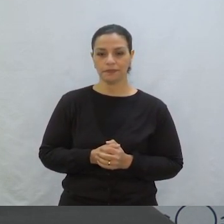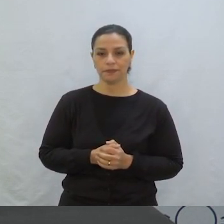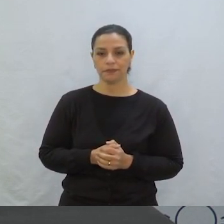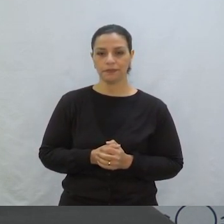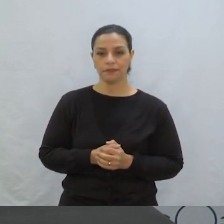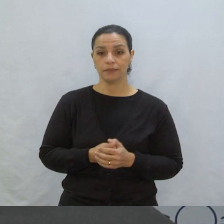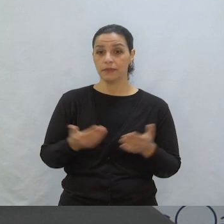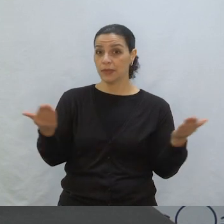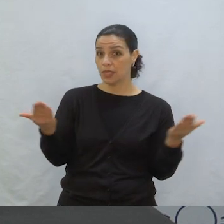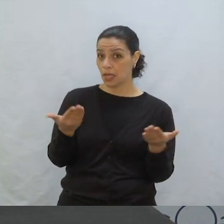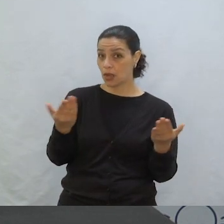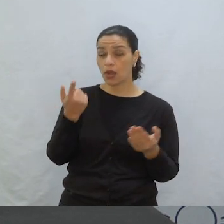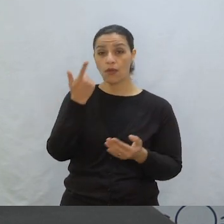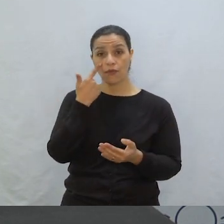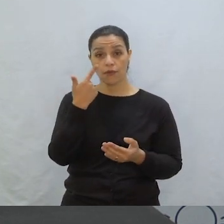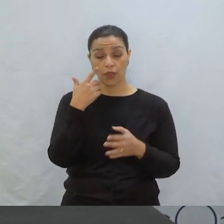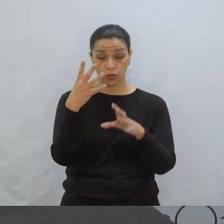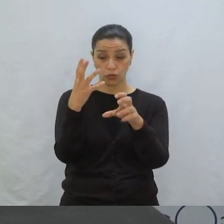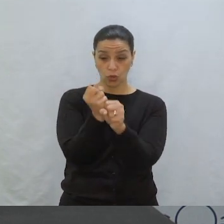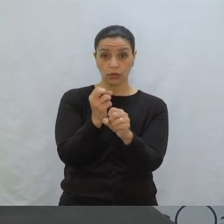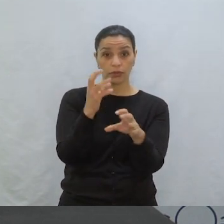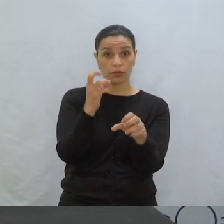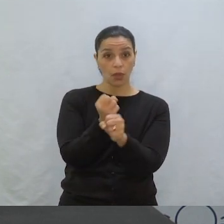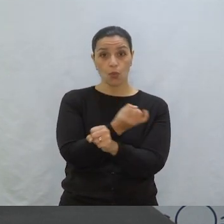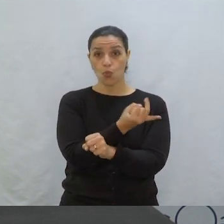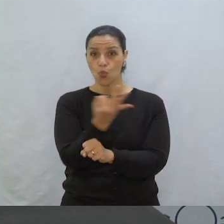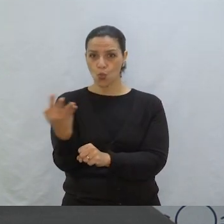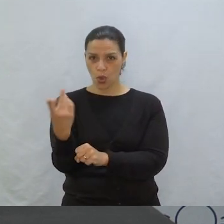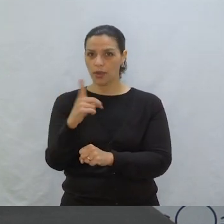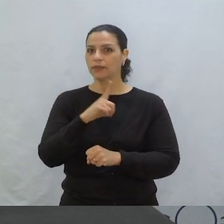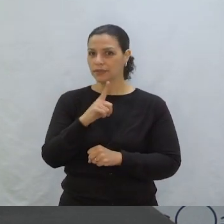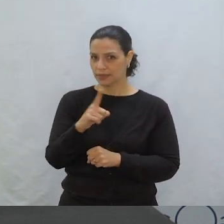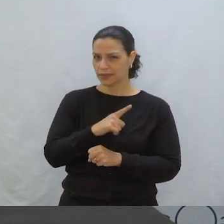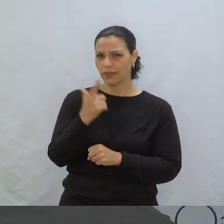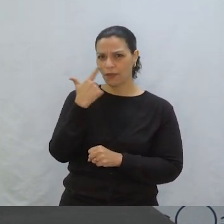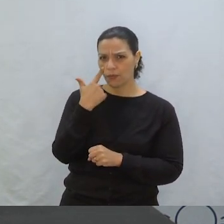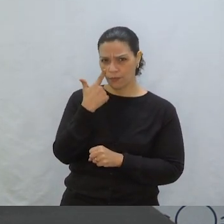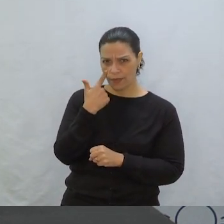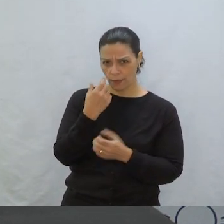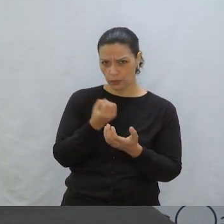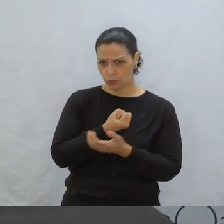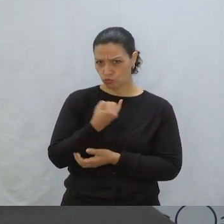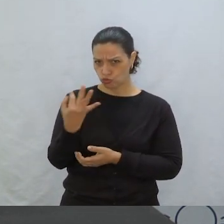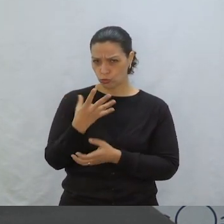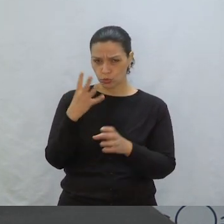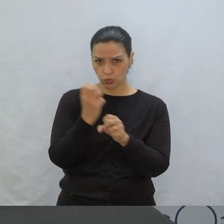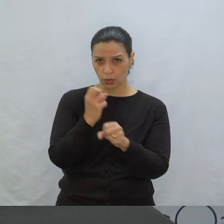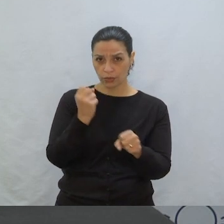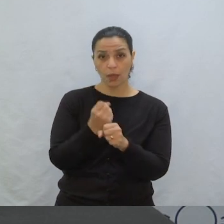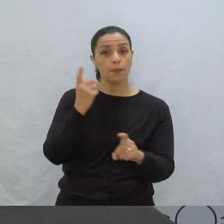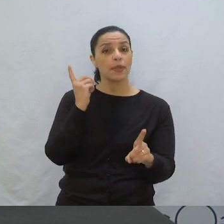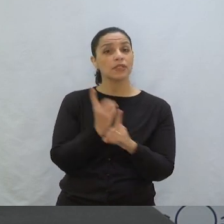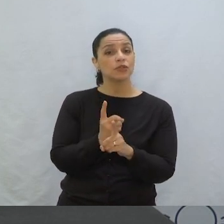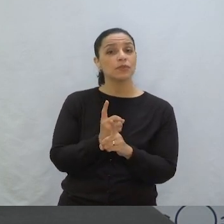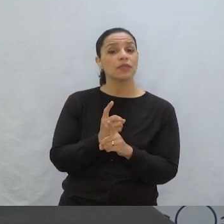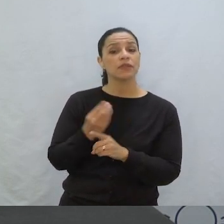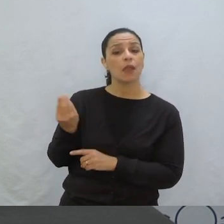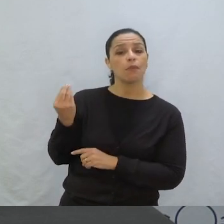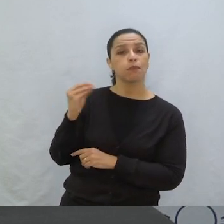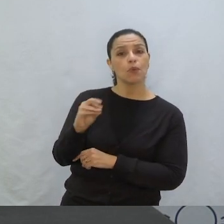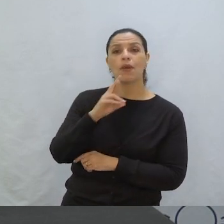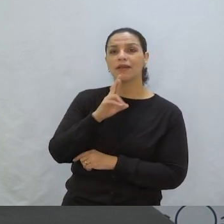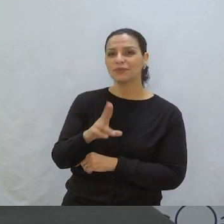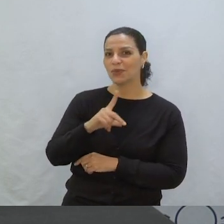3. E agora vamos contar todas juntas agora para a gente descobrir qual número que